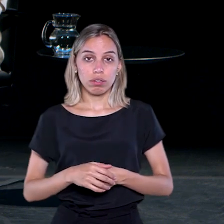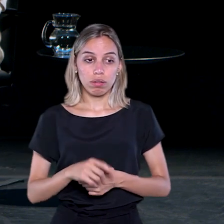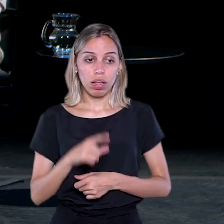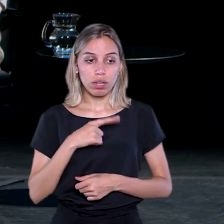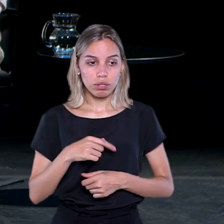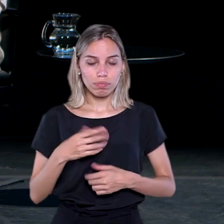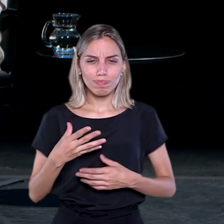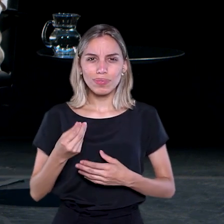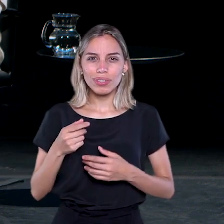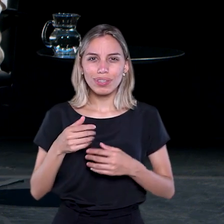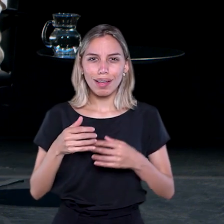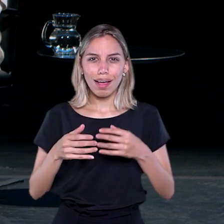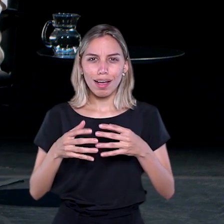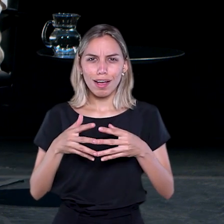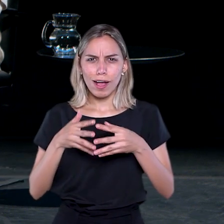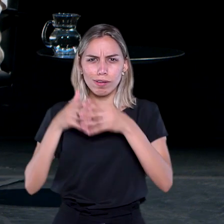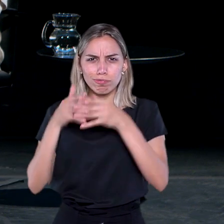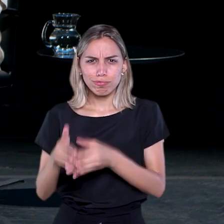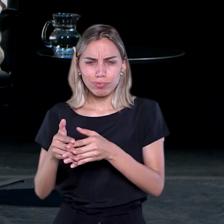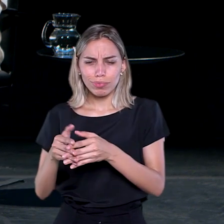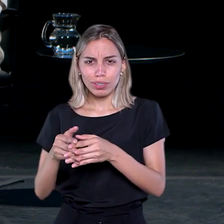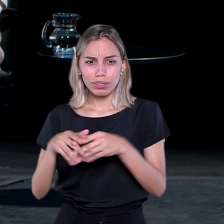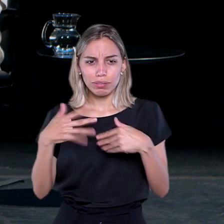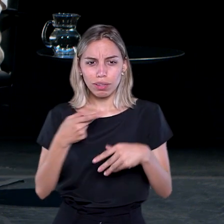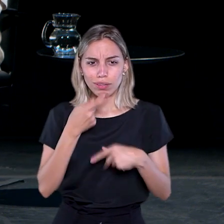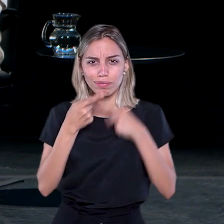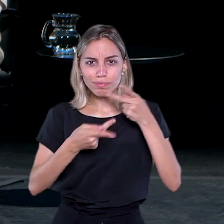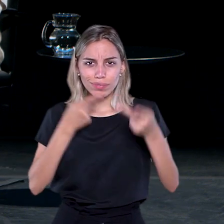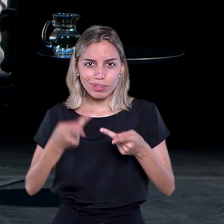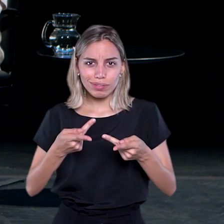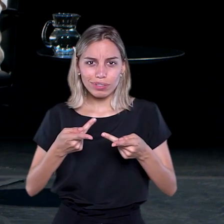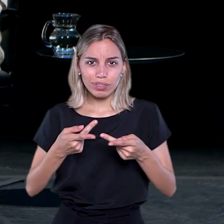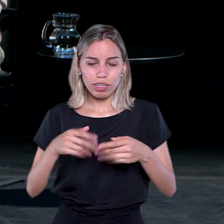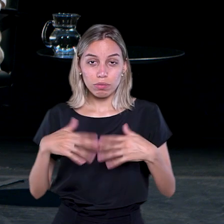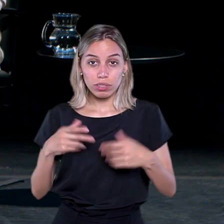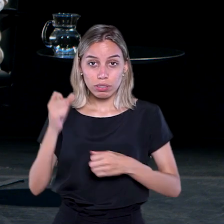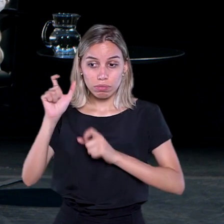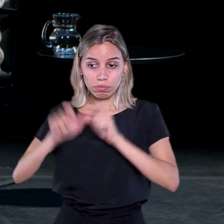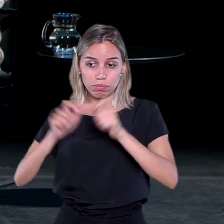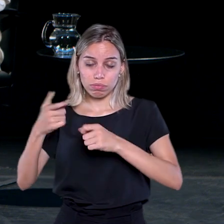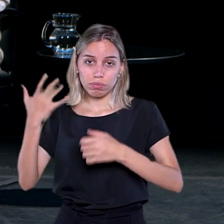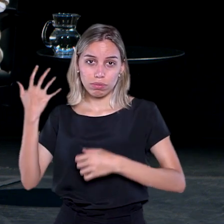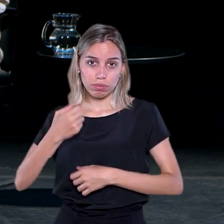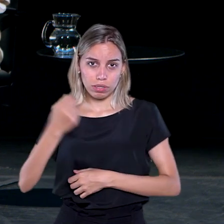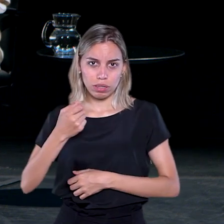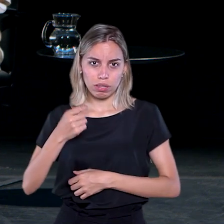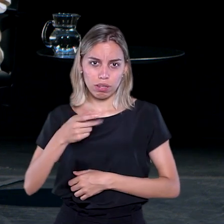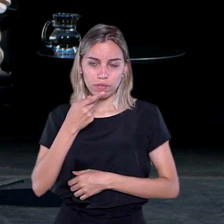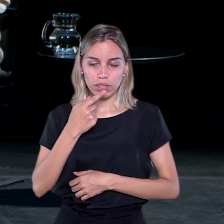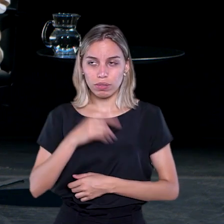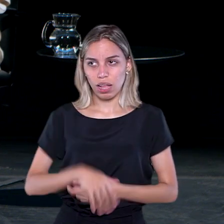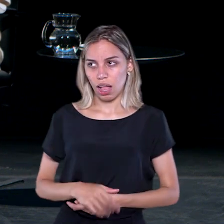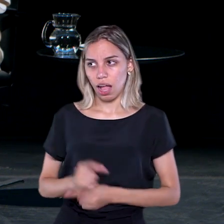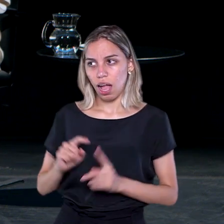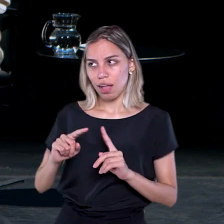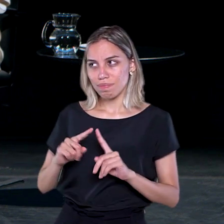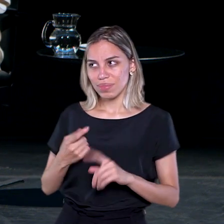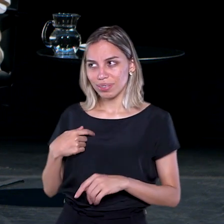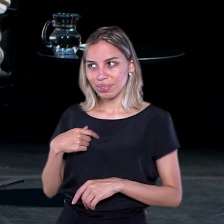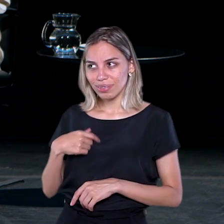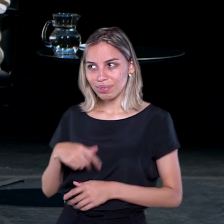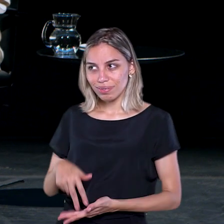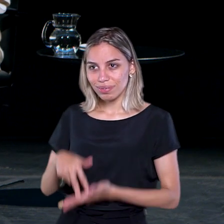né? Precisa transformar, como eu disse antes, indignação em ação. E também tem que ter, eu acredito que está surgindo, eu acredito porque